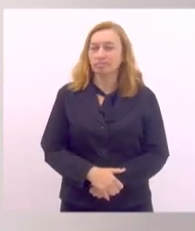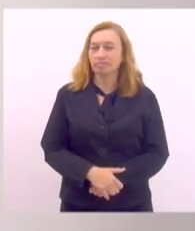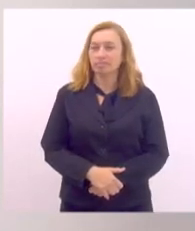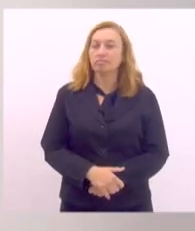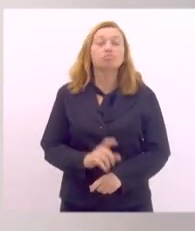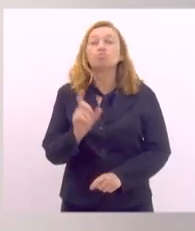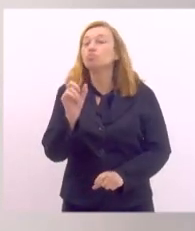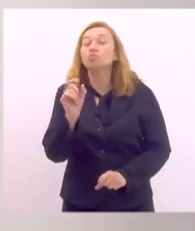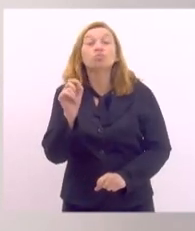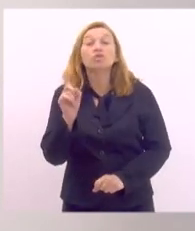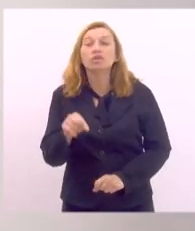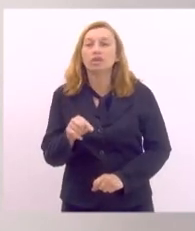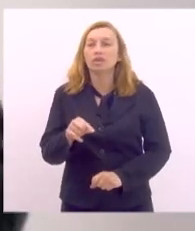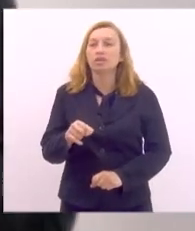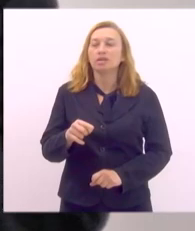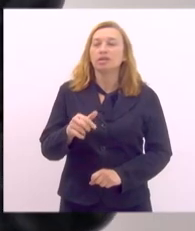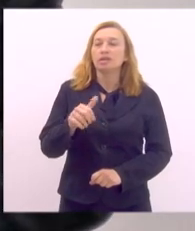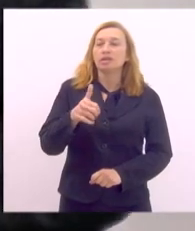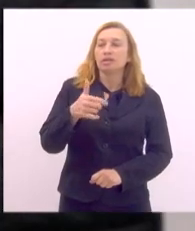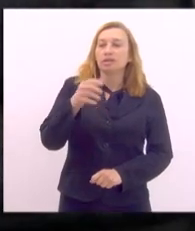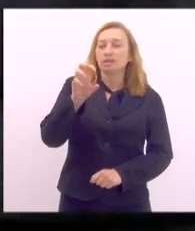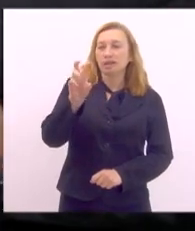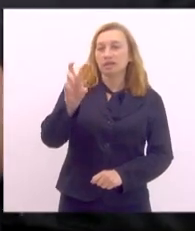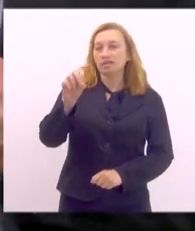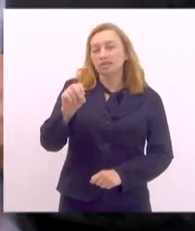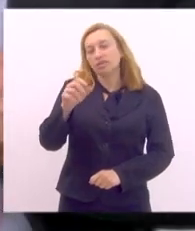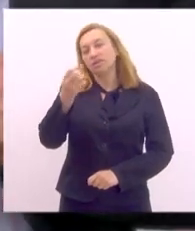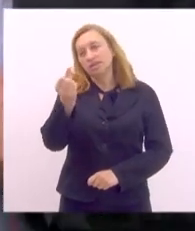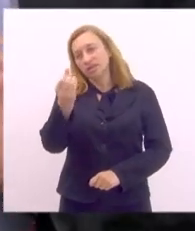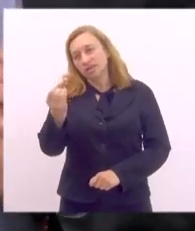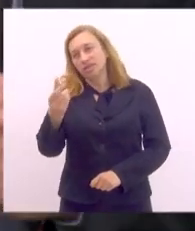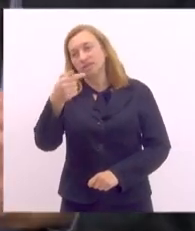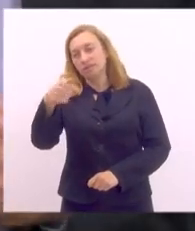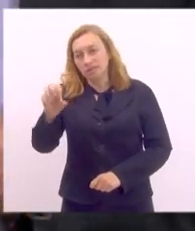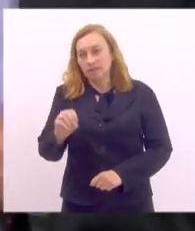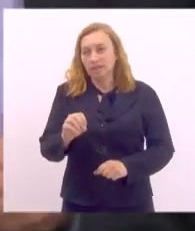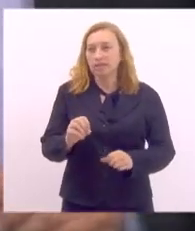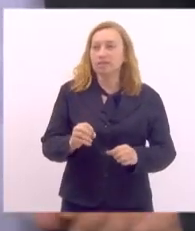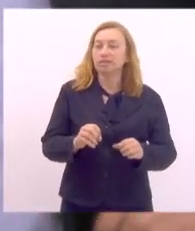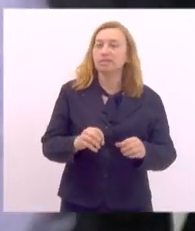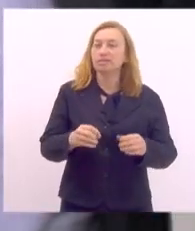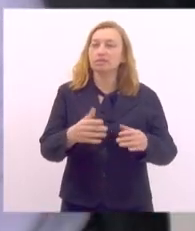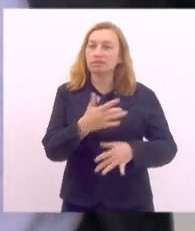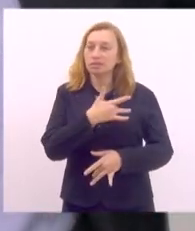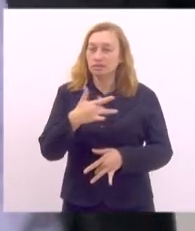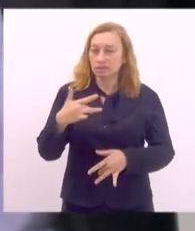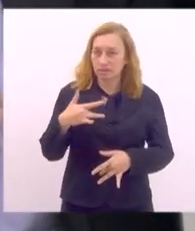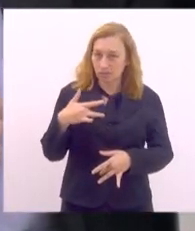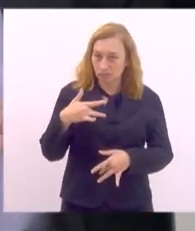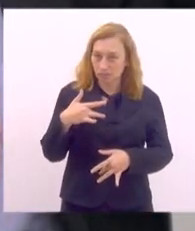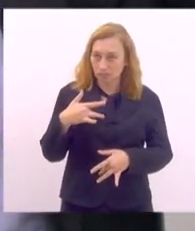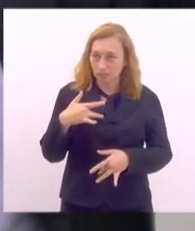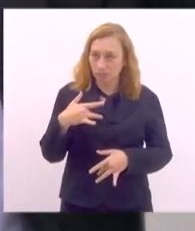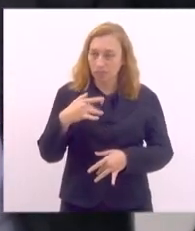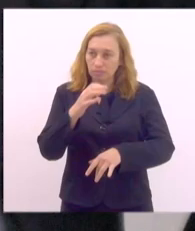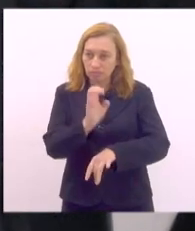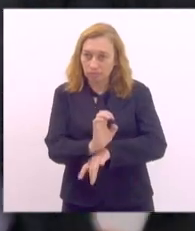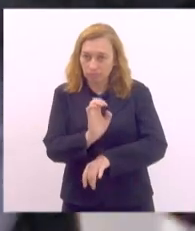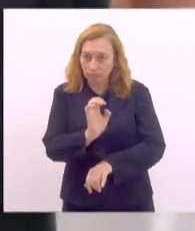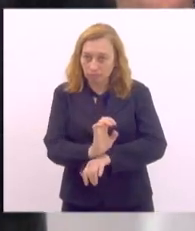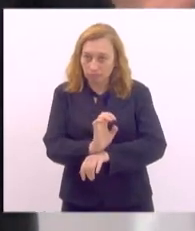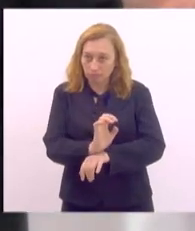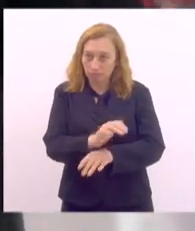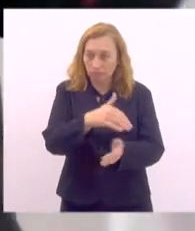O que é isso? Na década de 50, 60 e 70, a vigilância sanitária do Estado, a polícia,